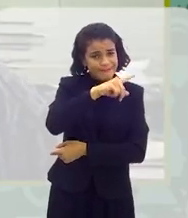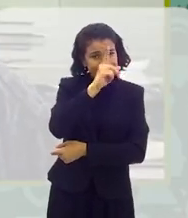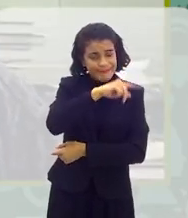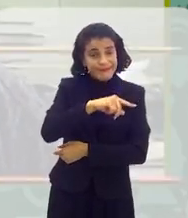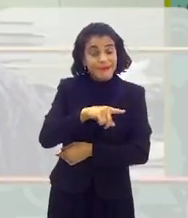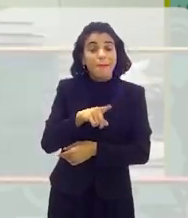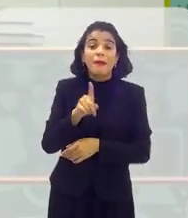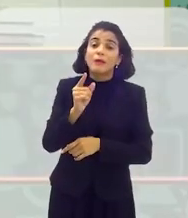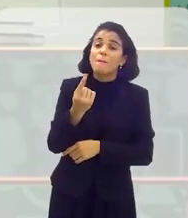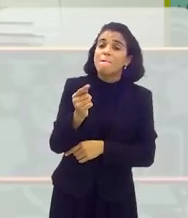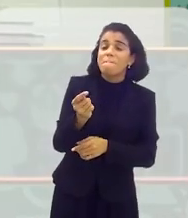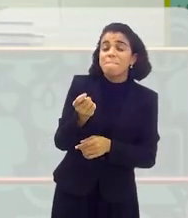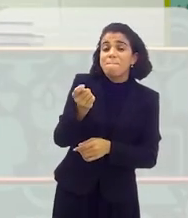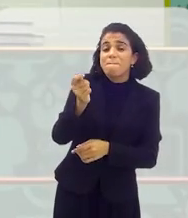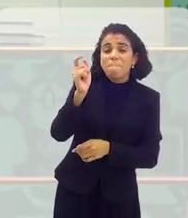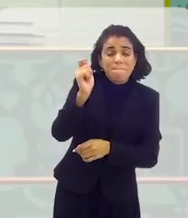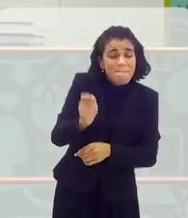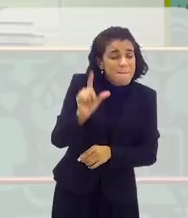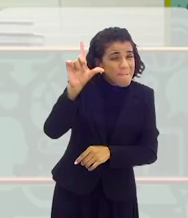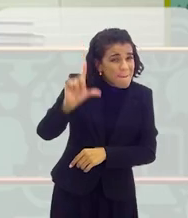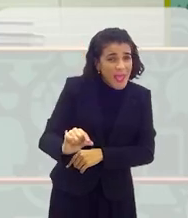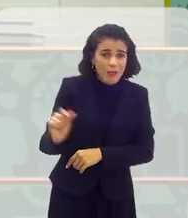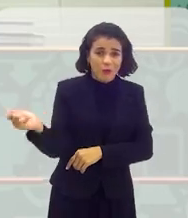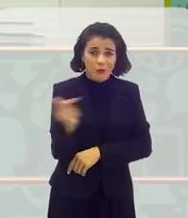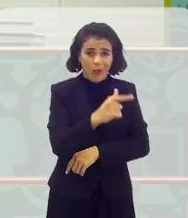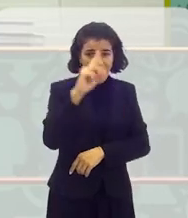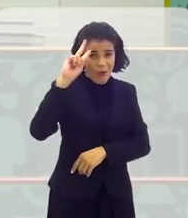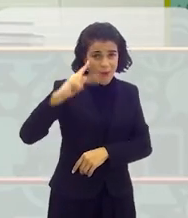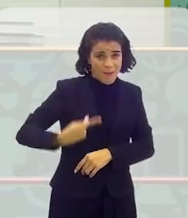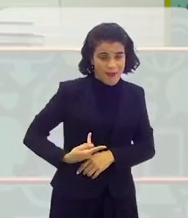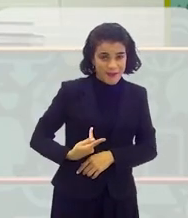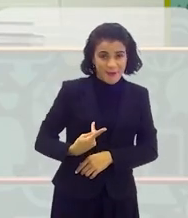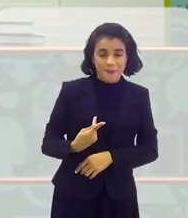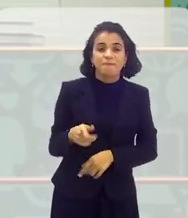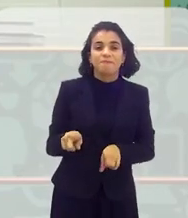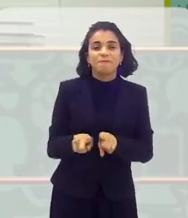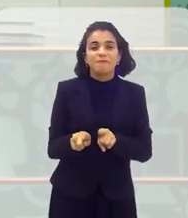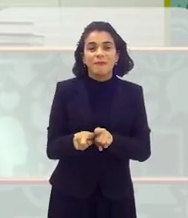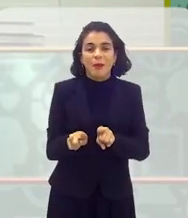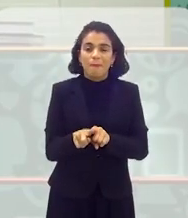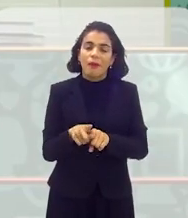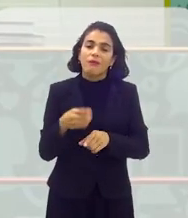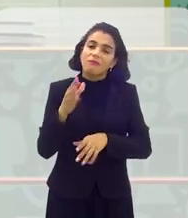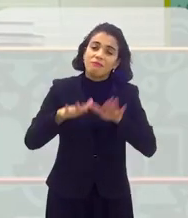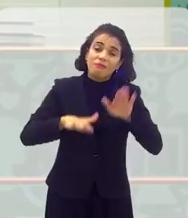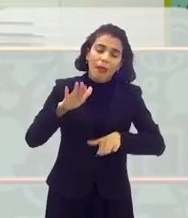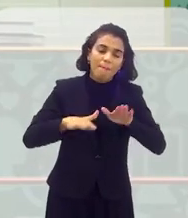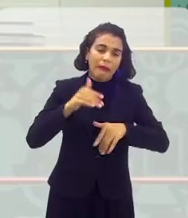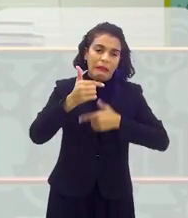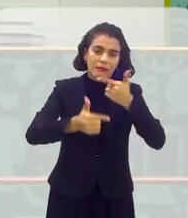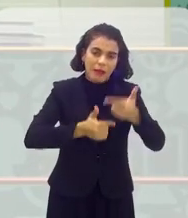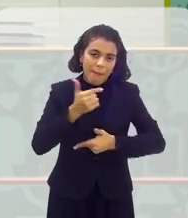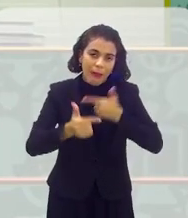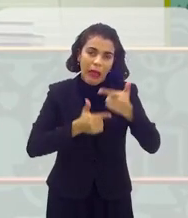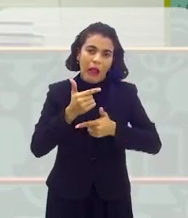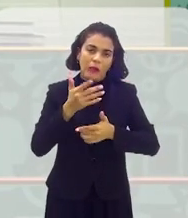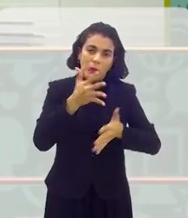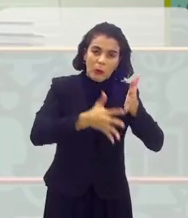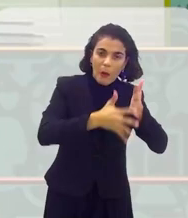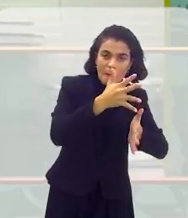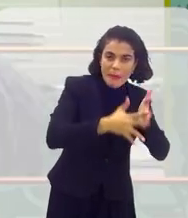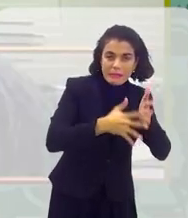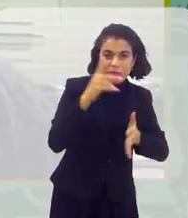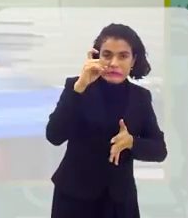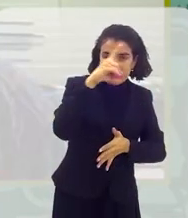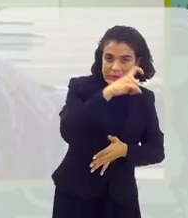mas de muitas aplicações ela erra menos do que erraria um ser humano fazendo a mesma coisa o desempenho depende da dificuldade da tarefa de com complexa